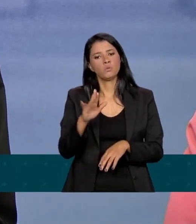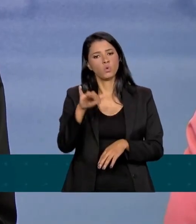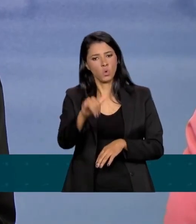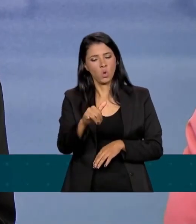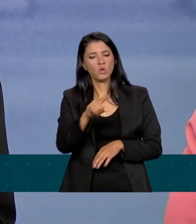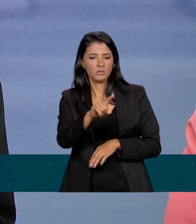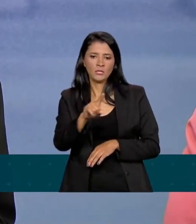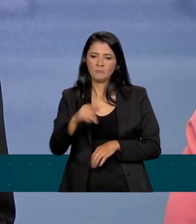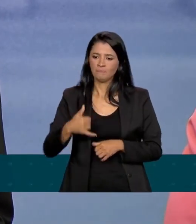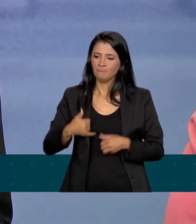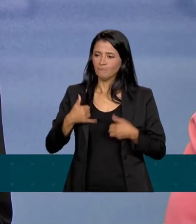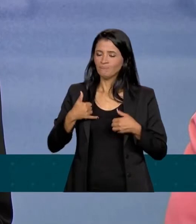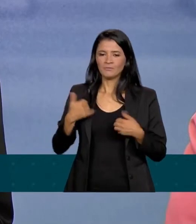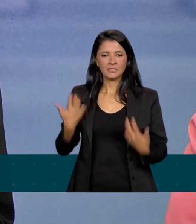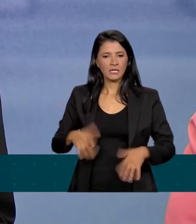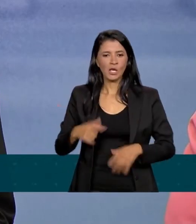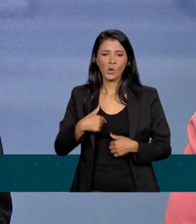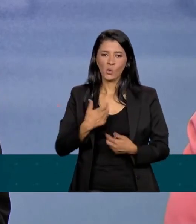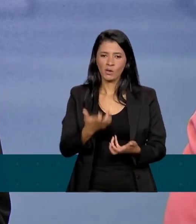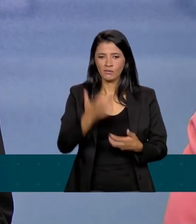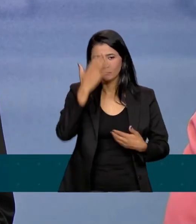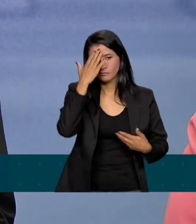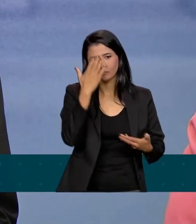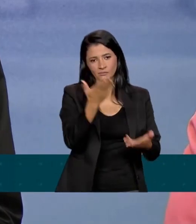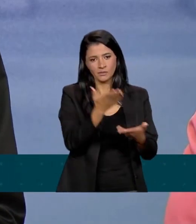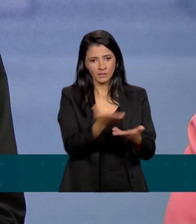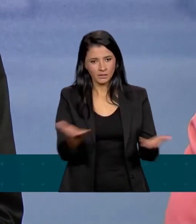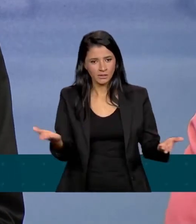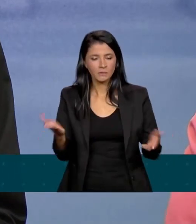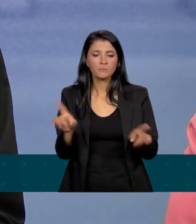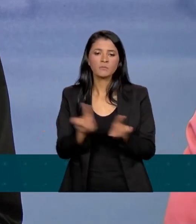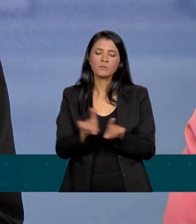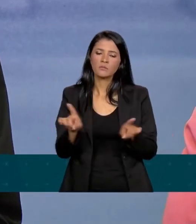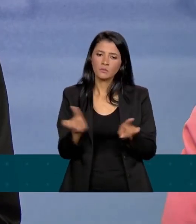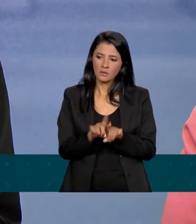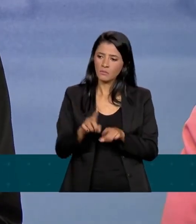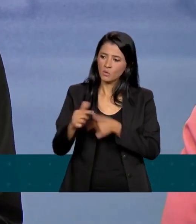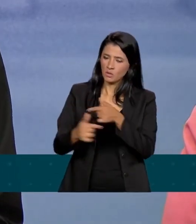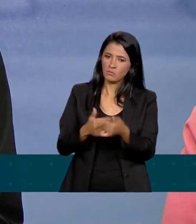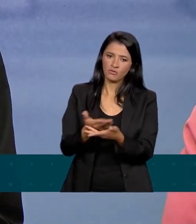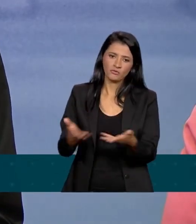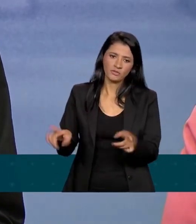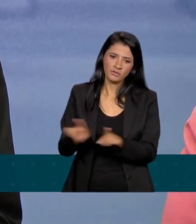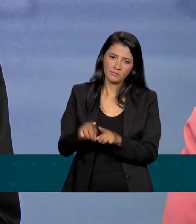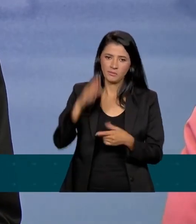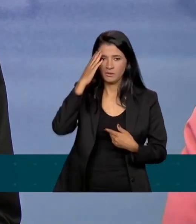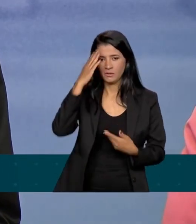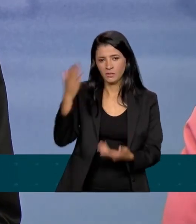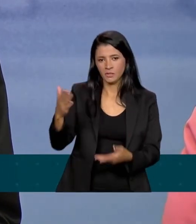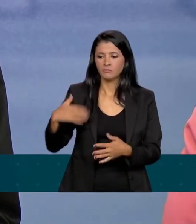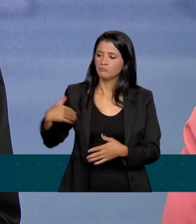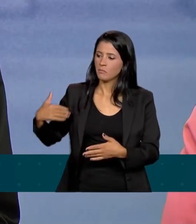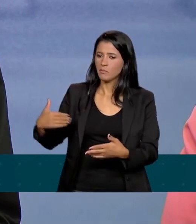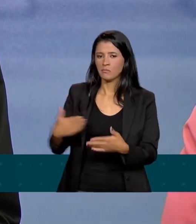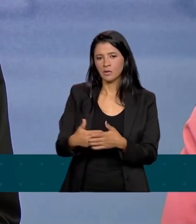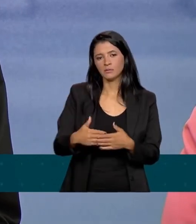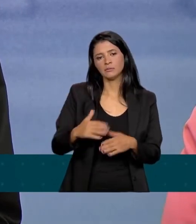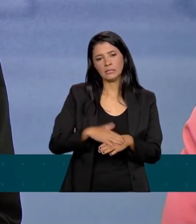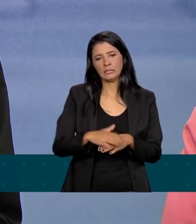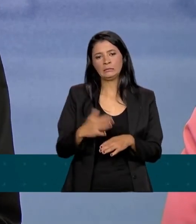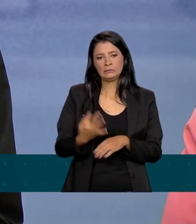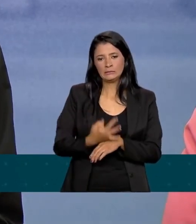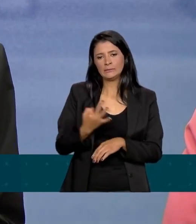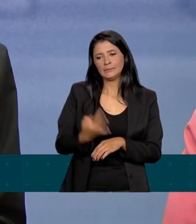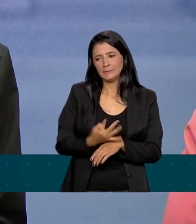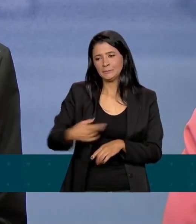extremamente gratificante. Eu queria agradecer e agradecer o trabalho de todos vocês ao longo do tempo e a